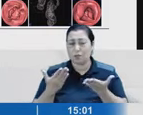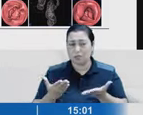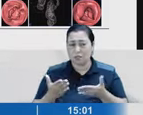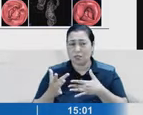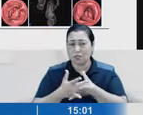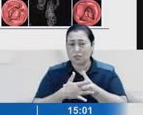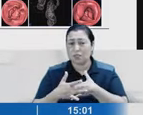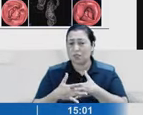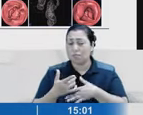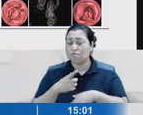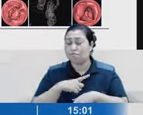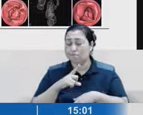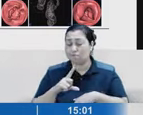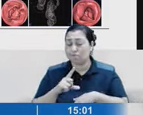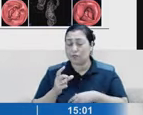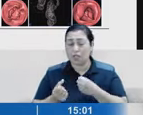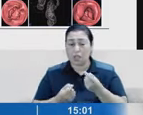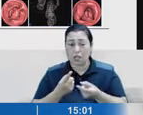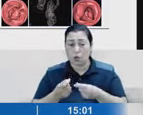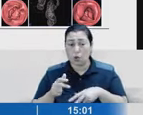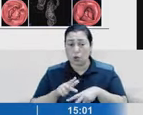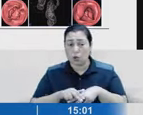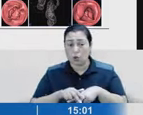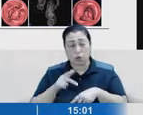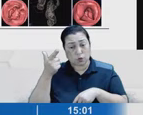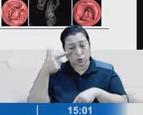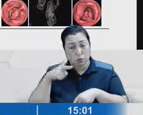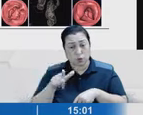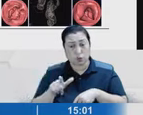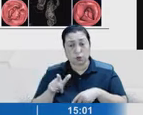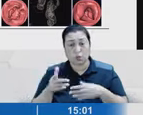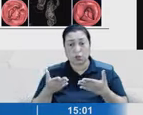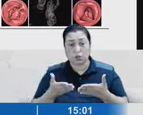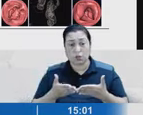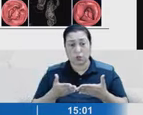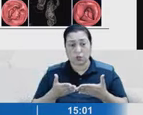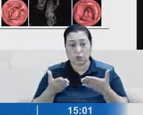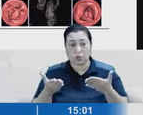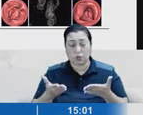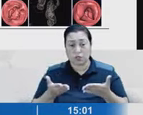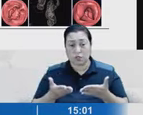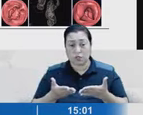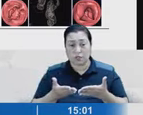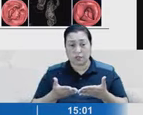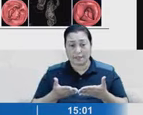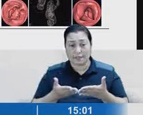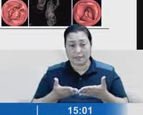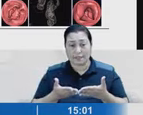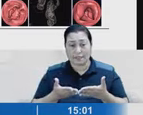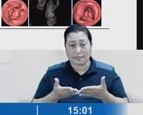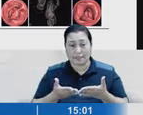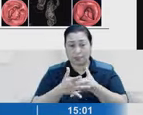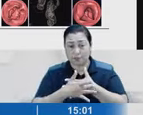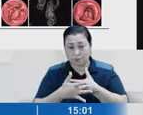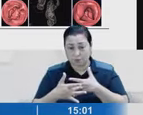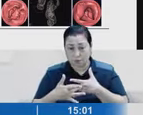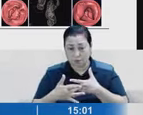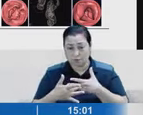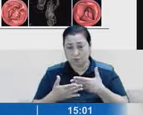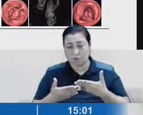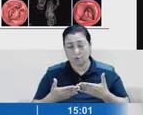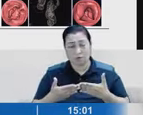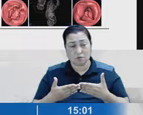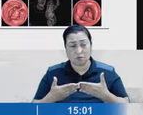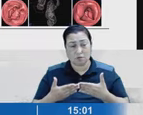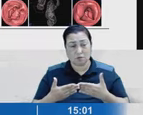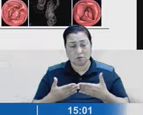exame existe? Alguns pacientes a gente não consegue completar a colonoscopia. O exame é incompleto